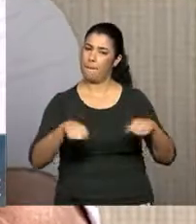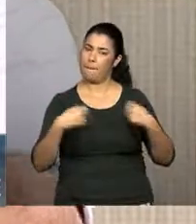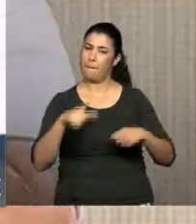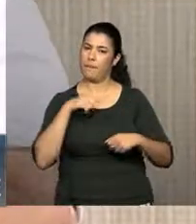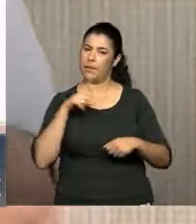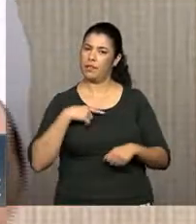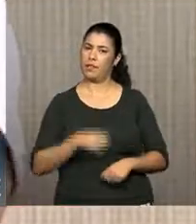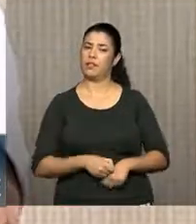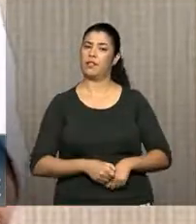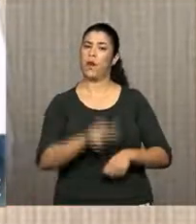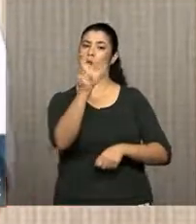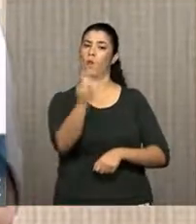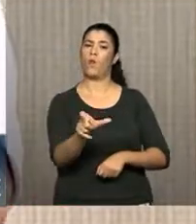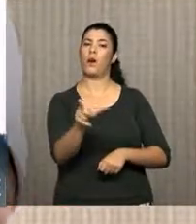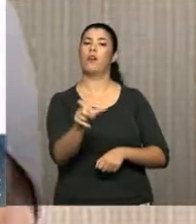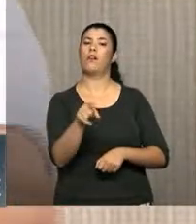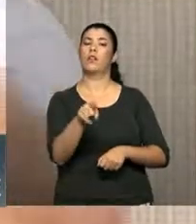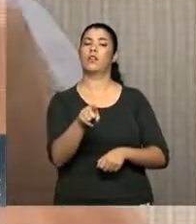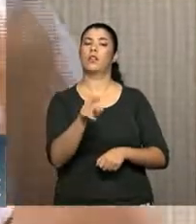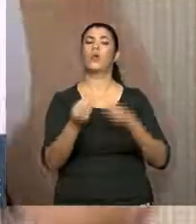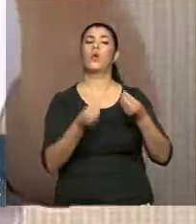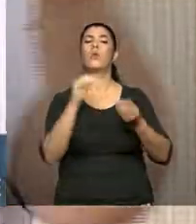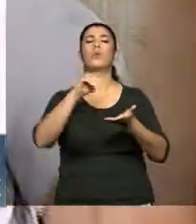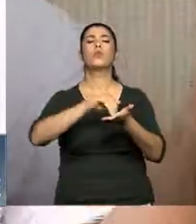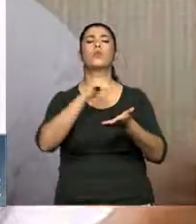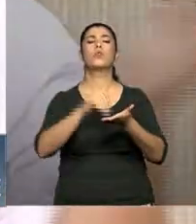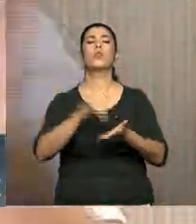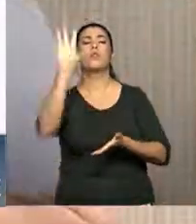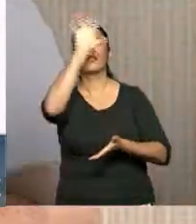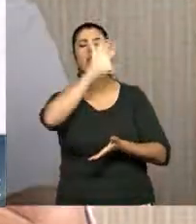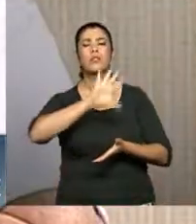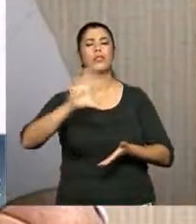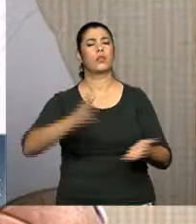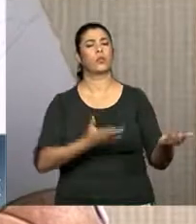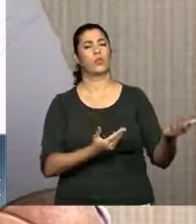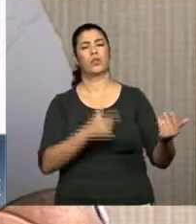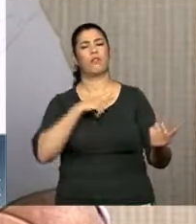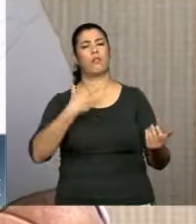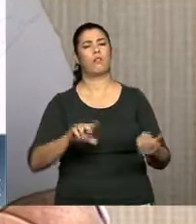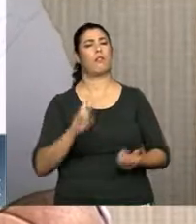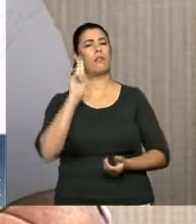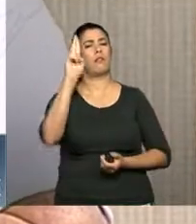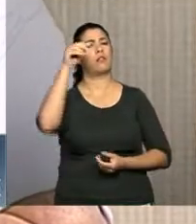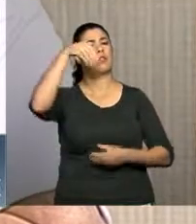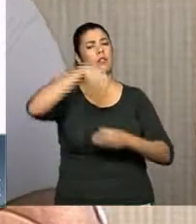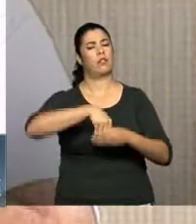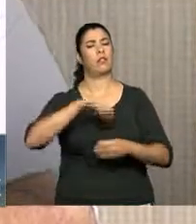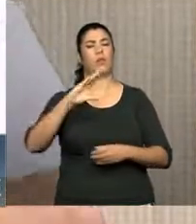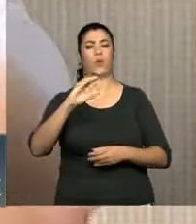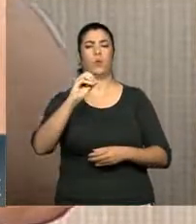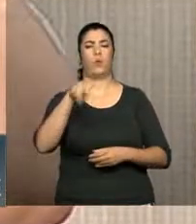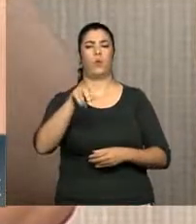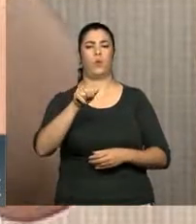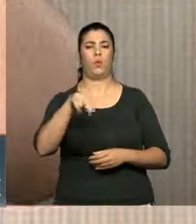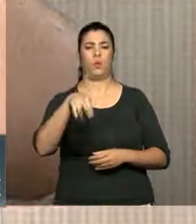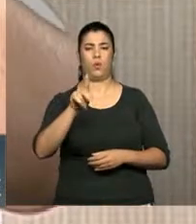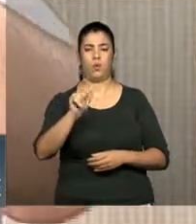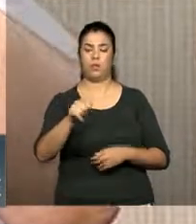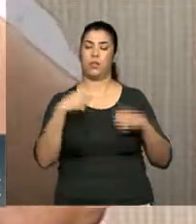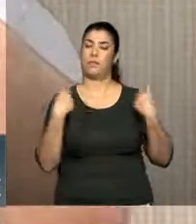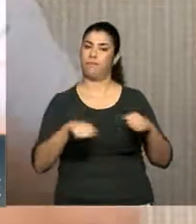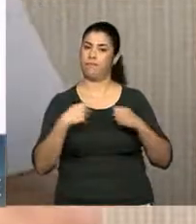porque como é que a secretaria nacional da juventude não está no conanda então nós vamos ter que resolver